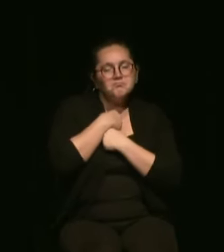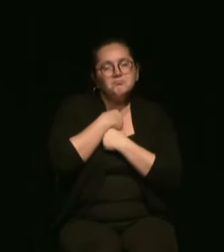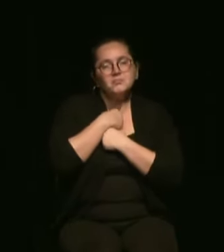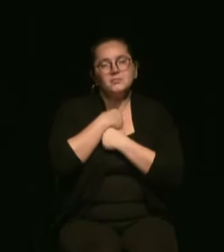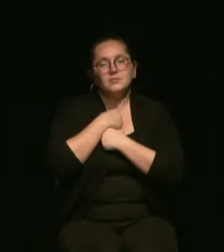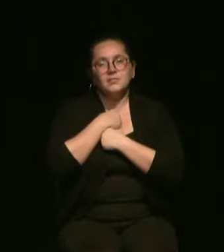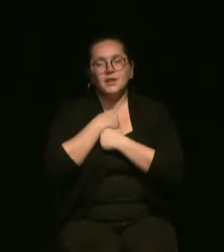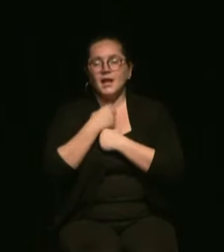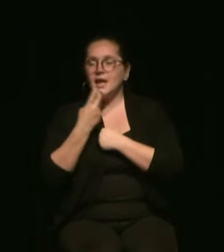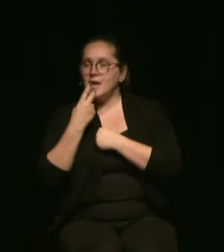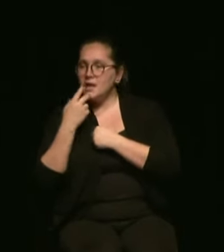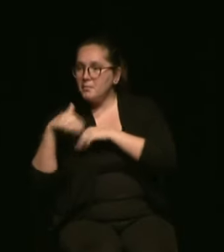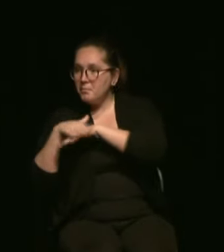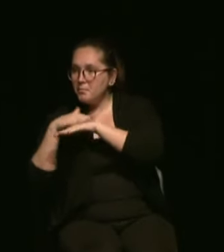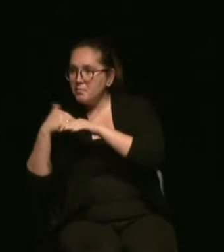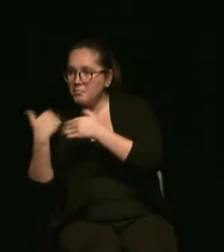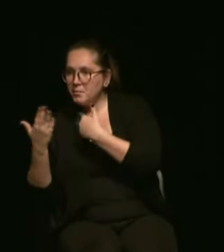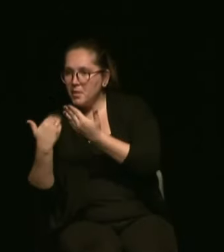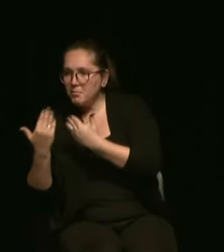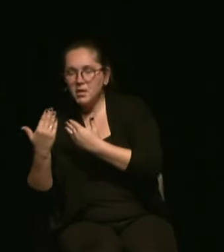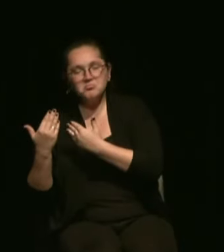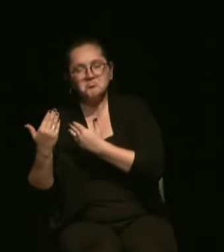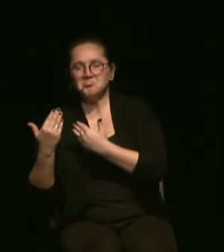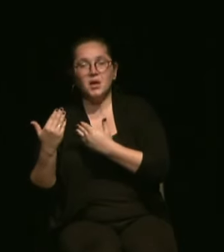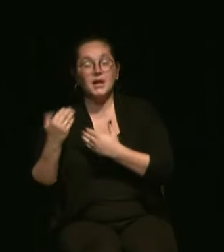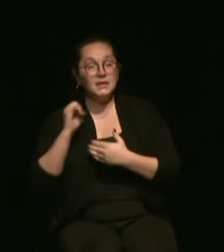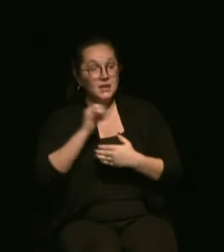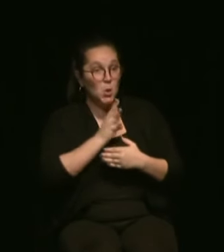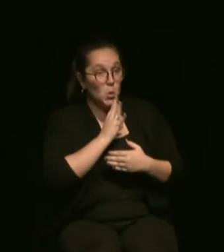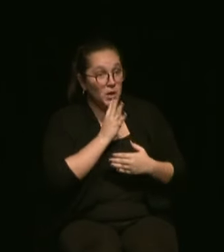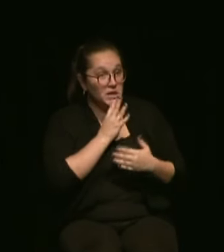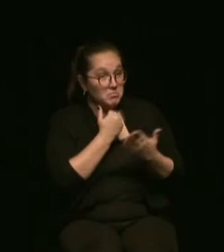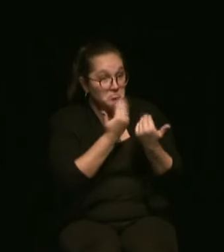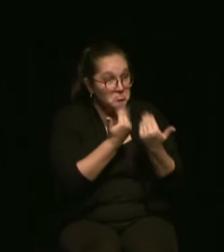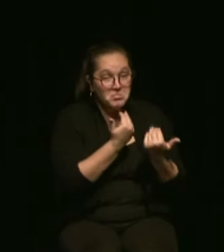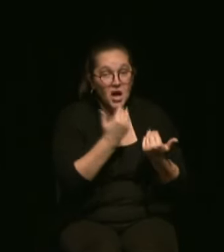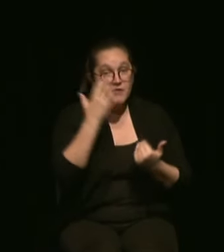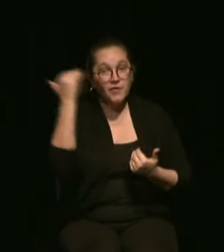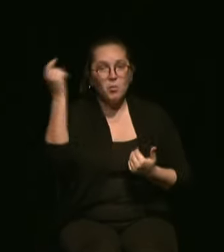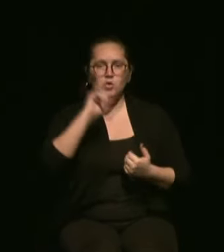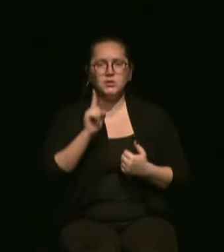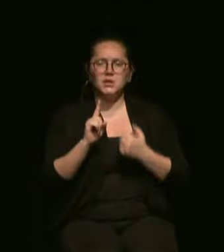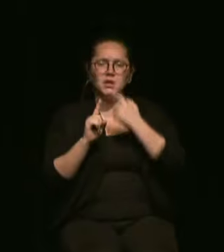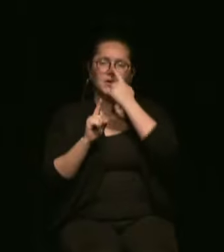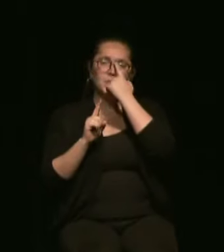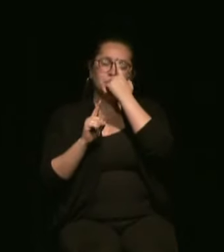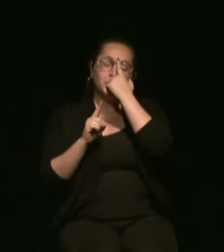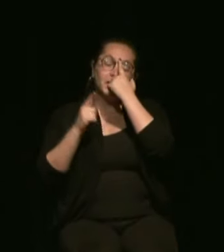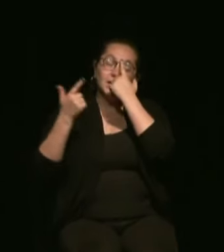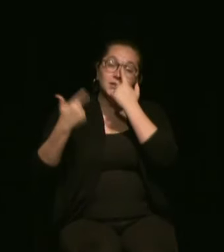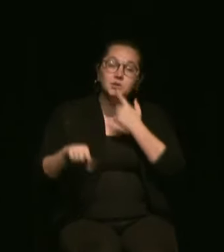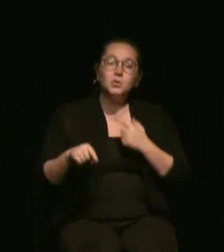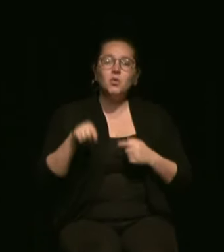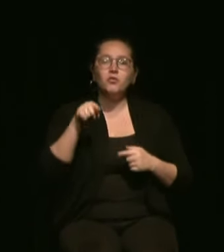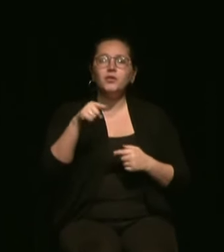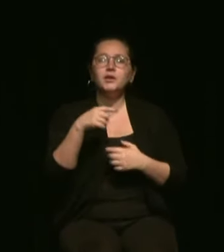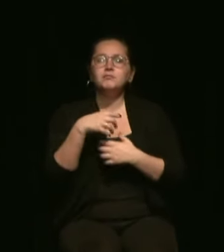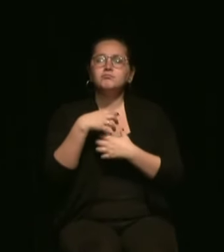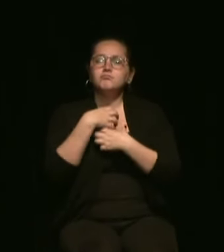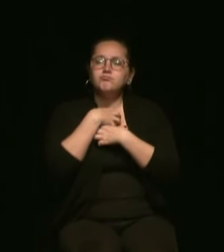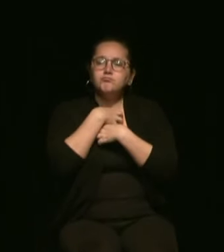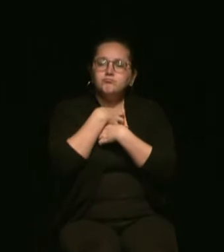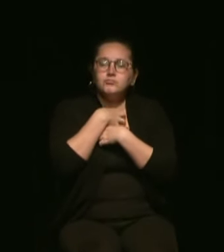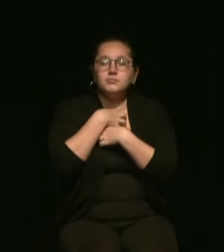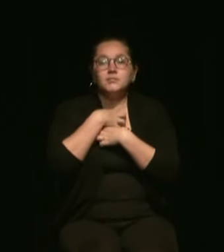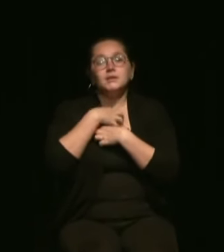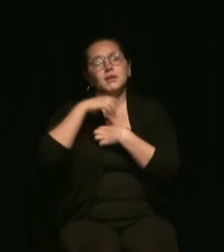ele não falava com as pessoas, muito menos com as pessoas conhecidas, famosas e tal. ele sempre, de novo, ele é um sujeito que foi se tornar um